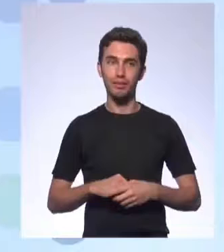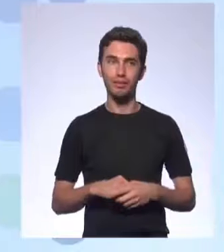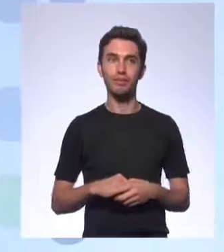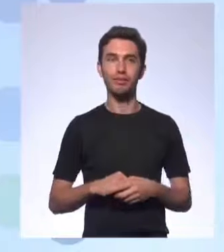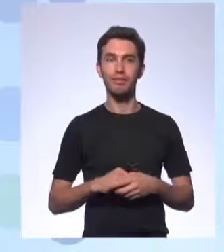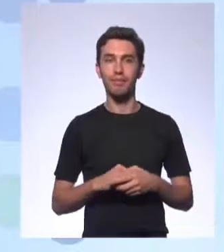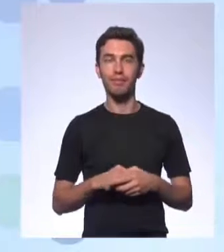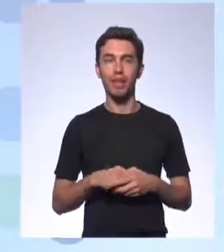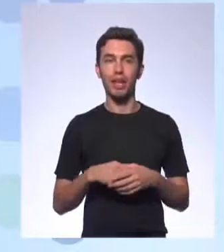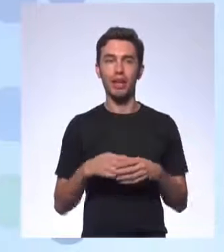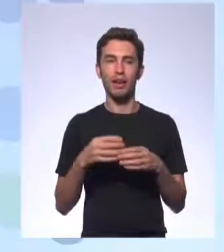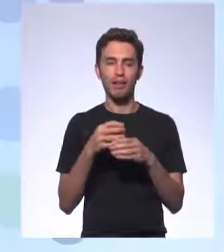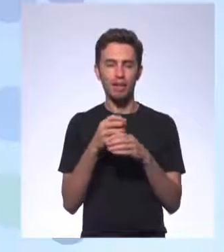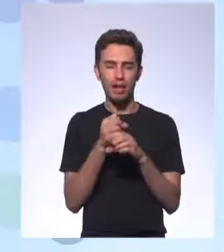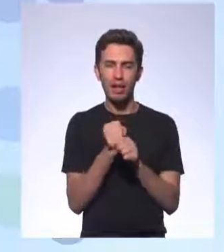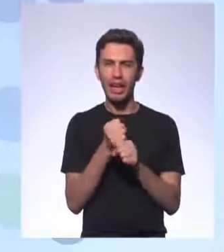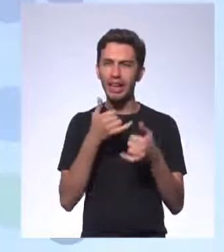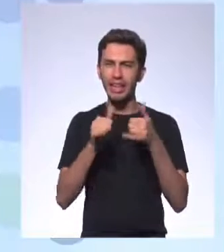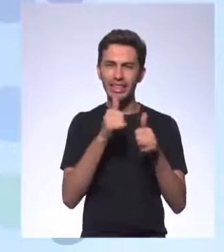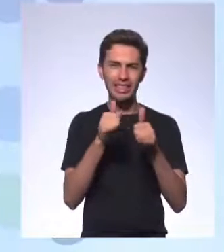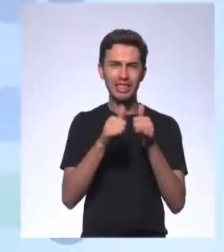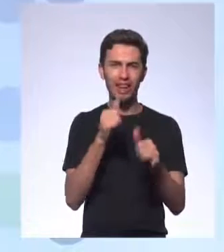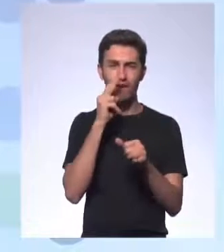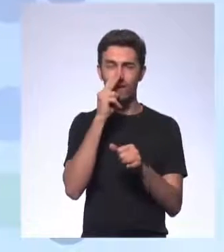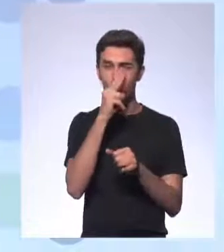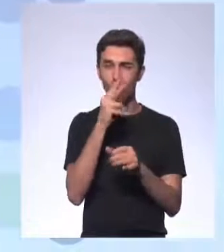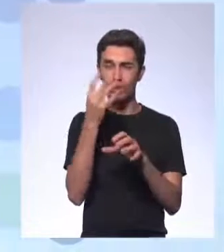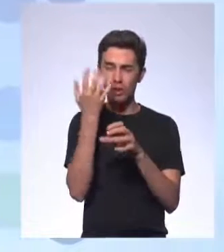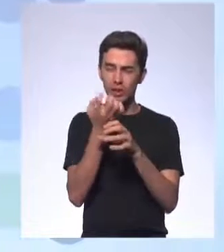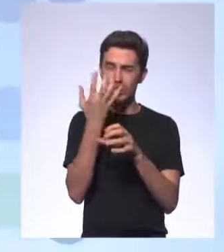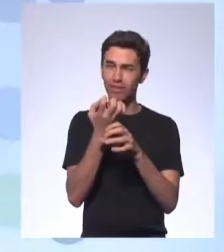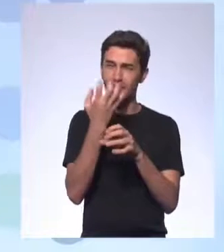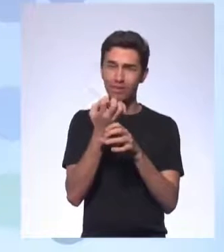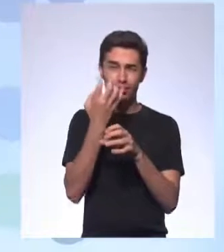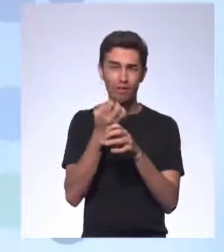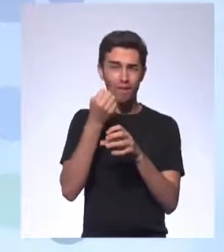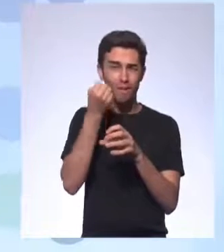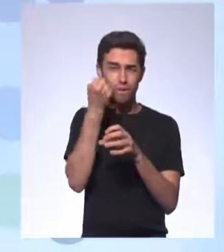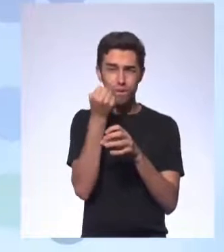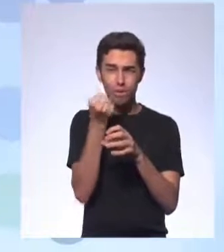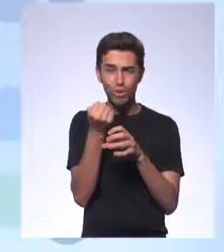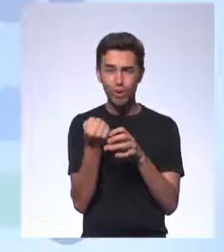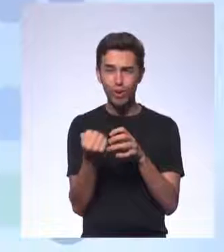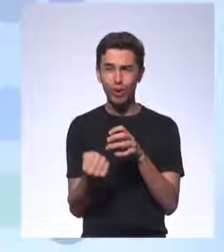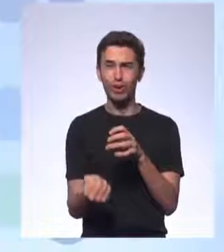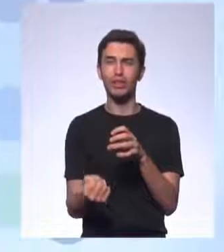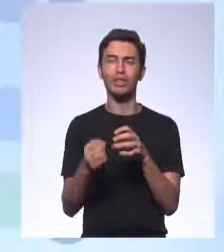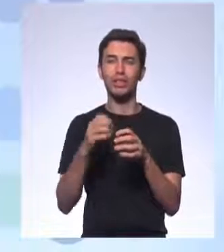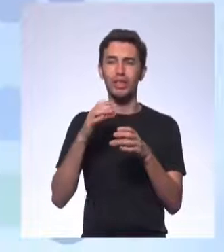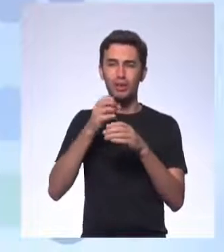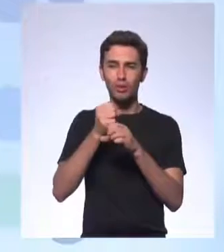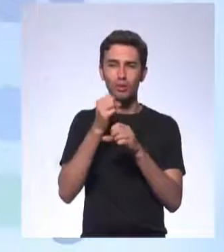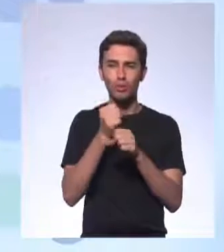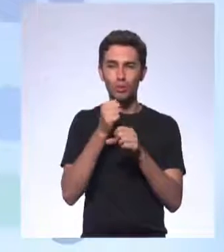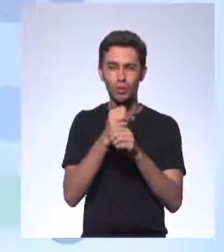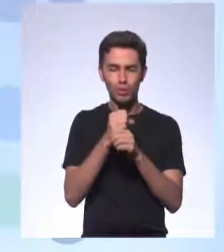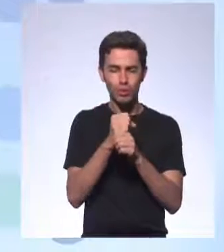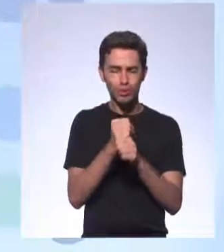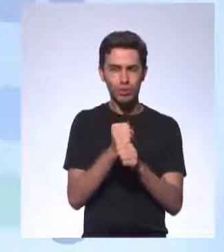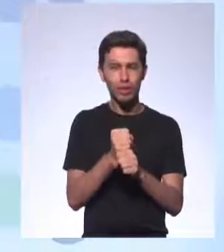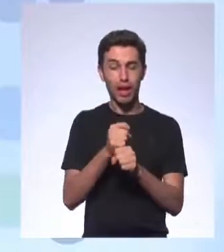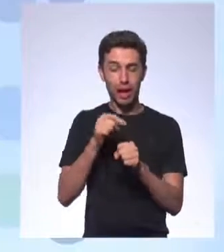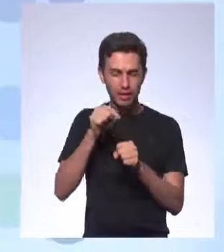digamos assim, condensada numa supergravidade. Essa supergravidade vai ficar num ponto extremamente massivo